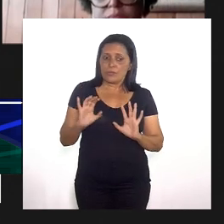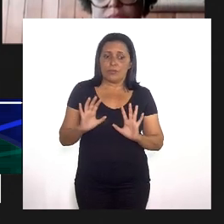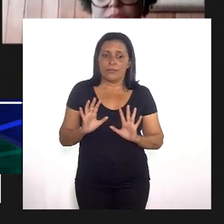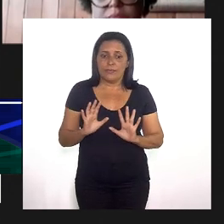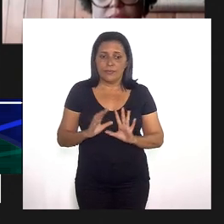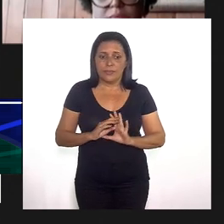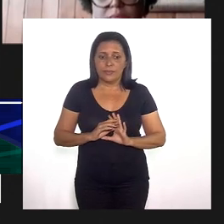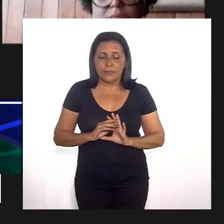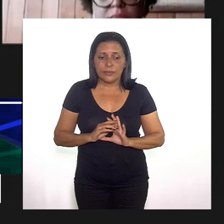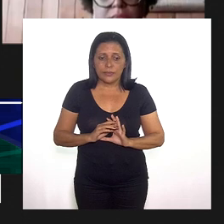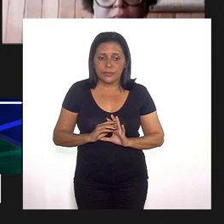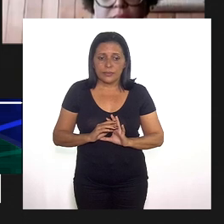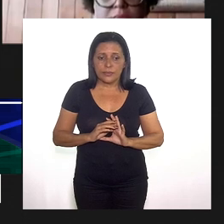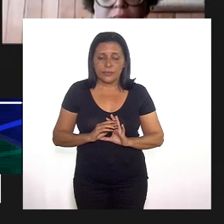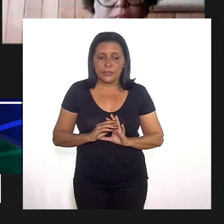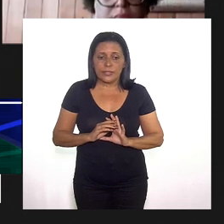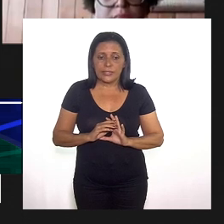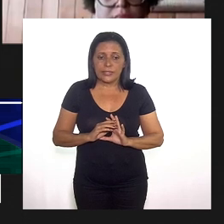mim... Destaque aditivo.